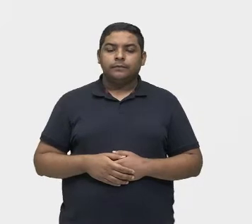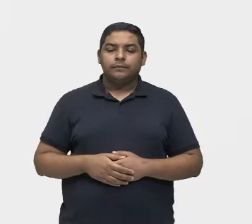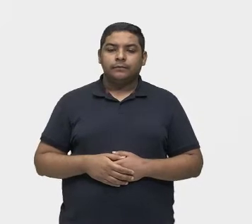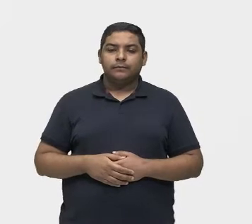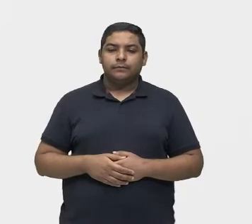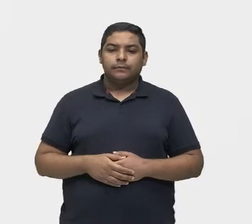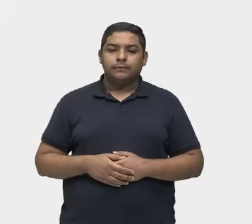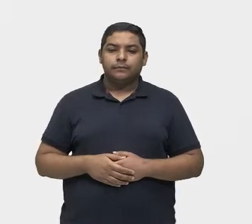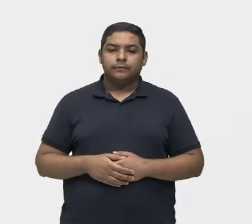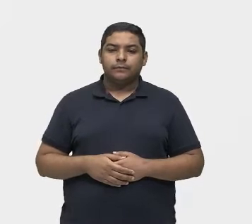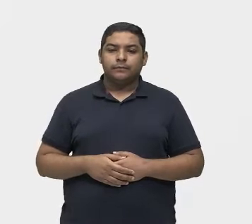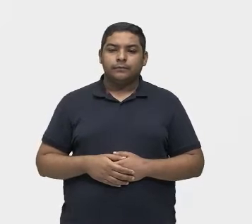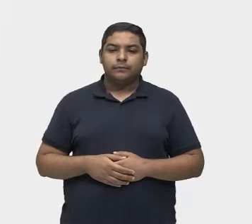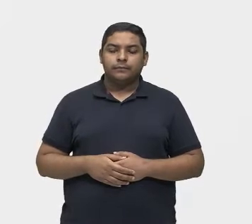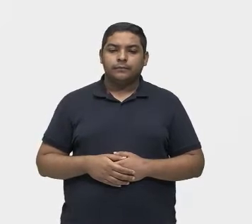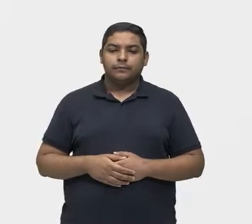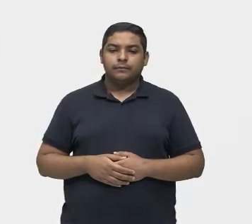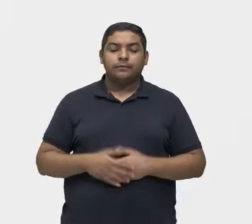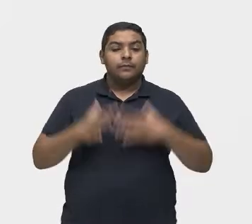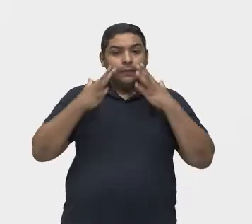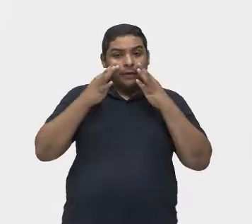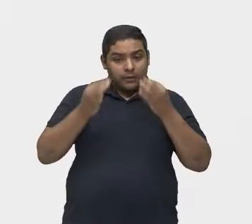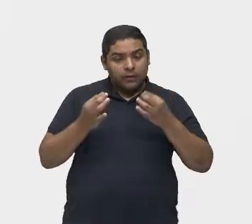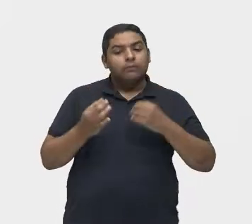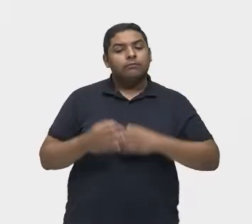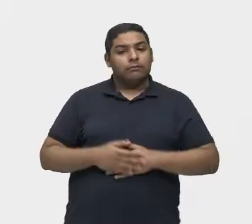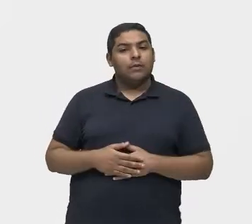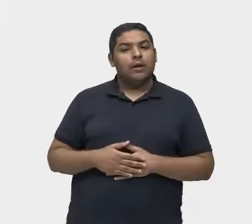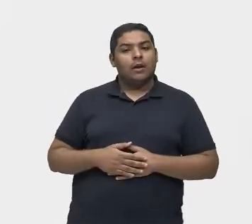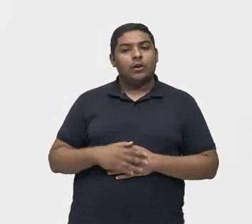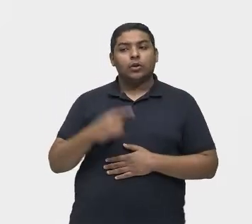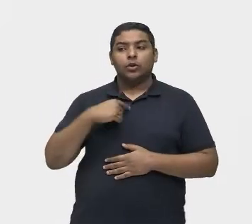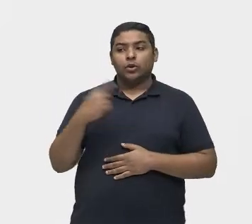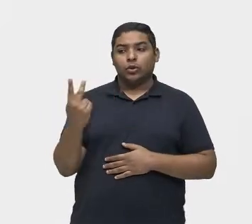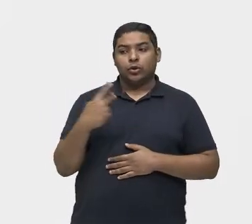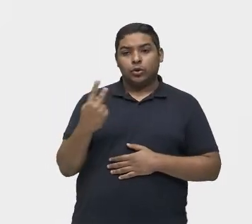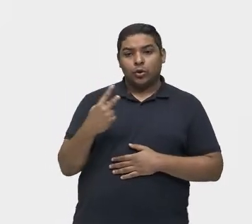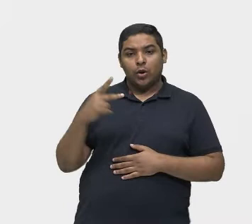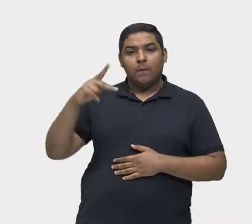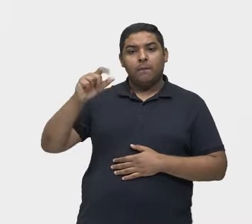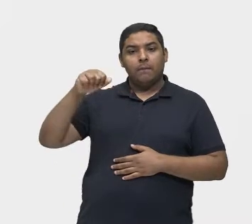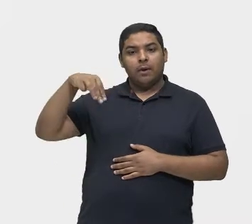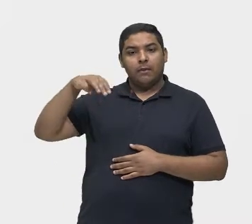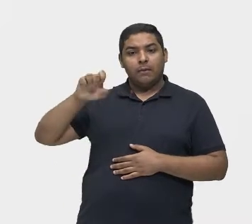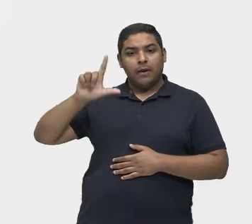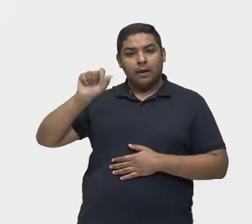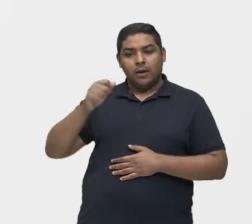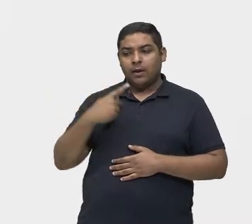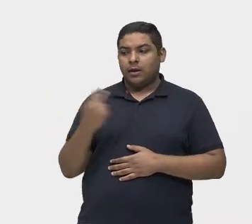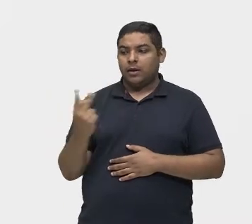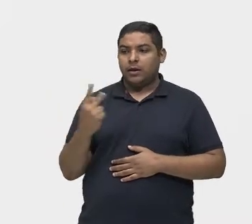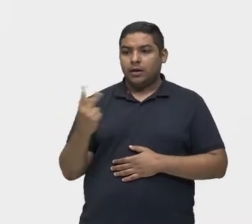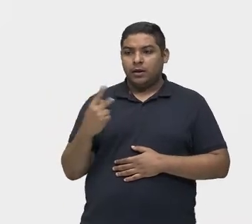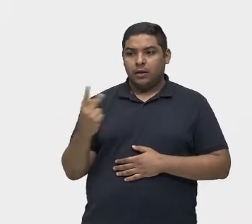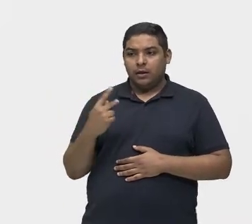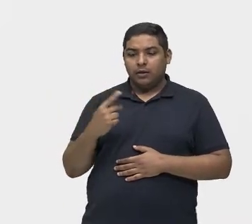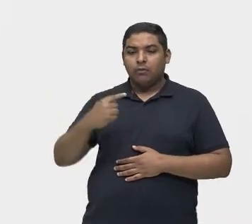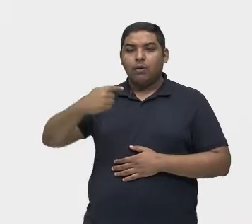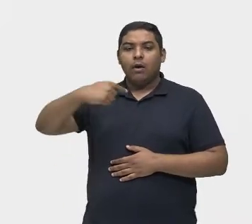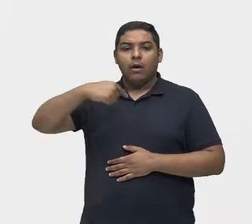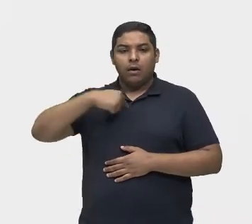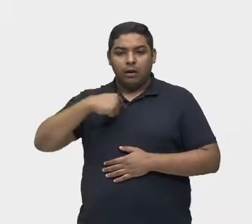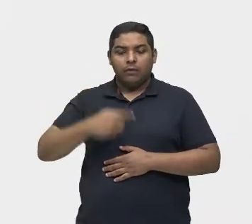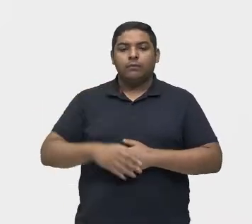weren't at the movie last night. Repare que Pamela e eu é equivalente a nós, né? Só que eu utilizei dois nomes ali. Ao invés de um pronome,